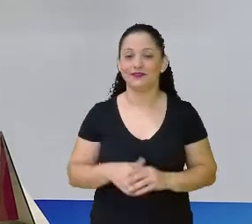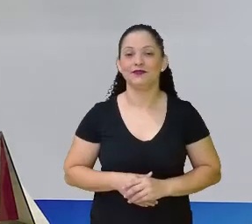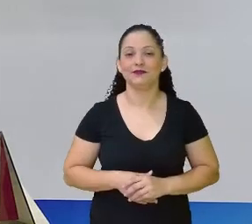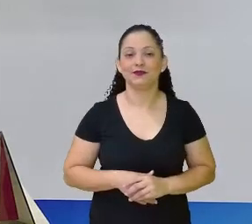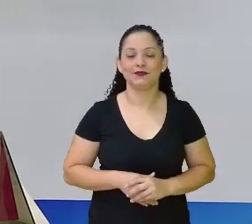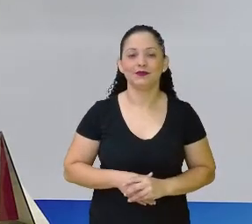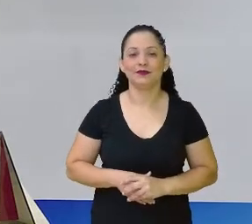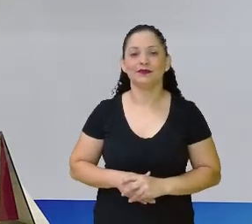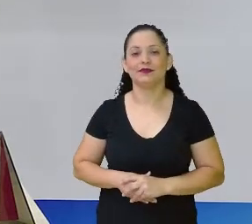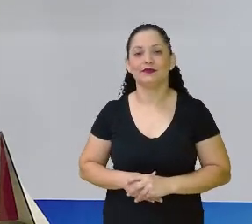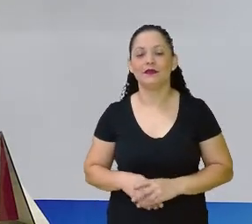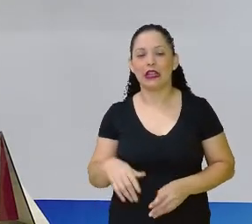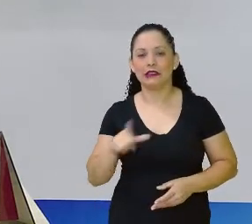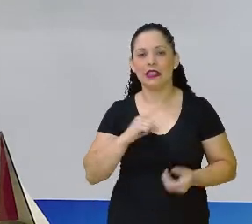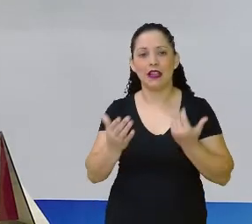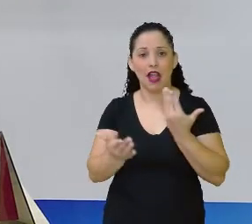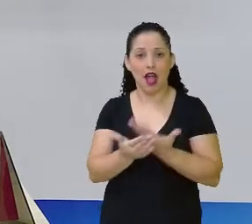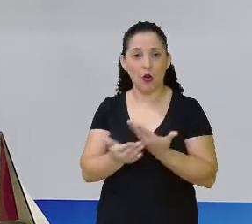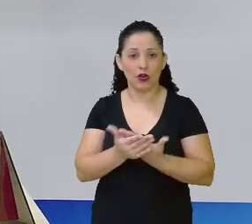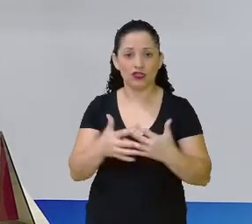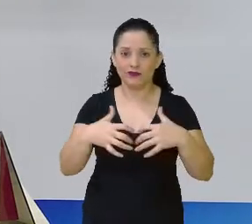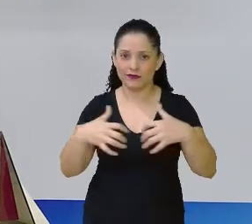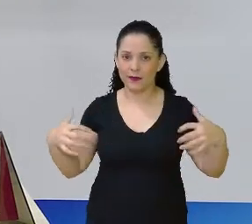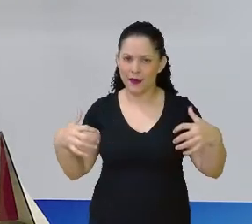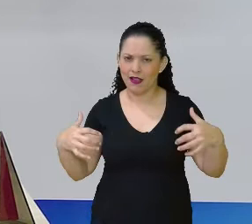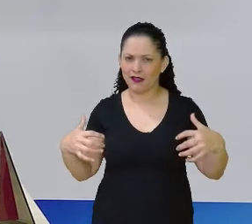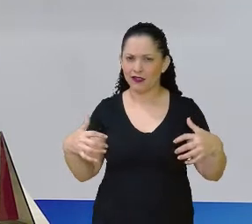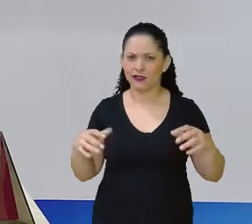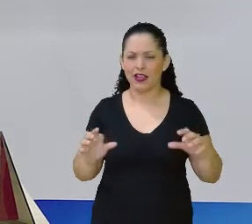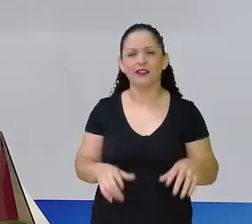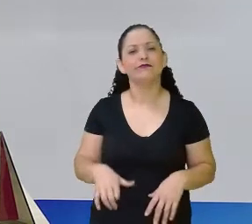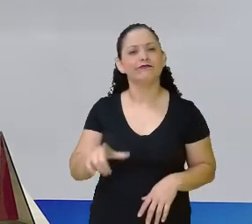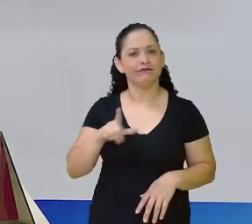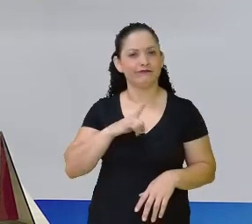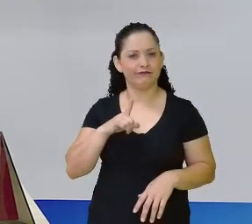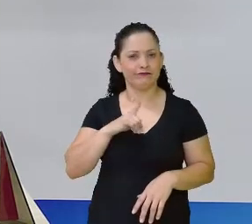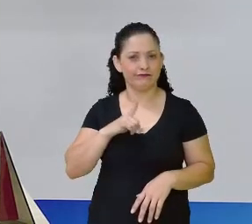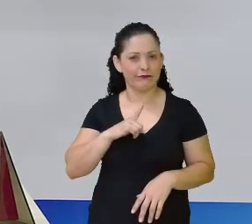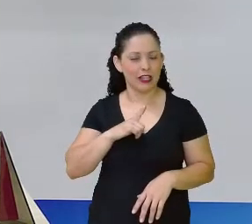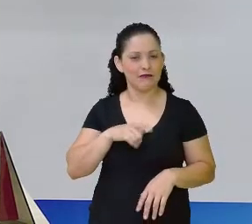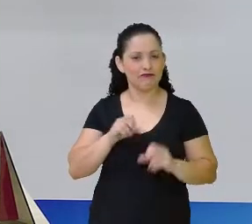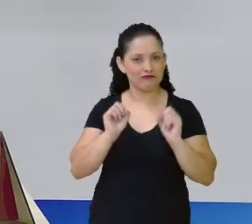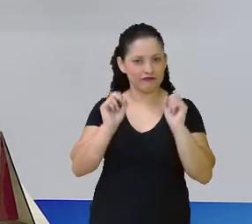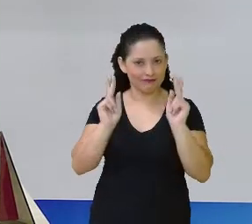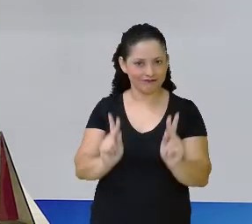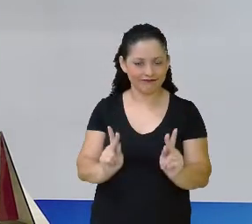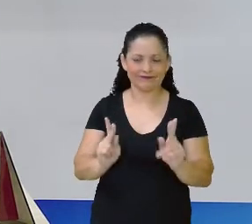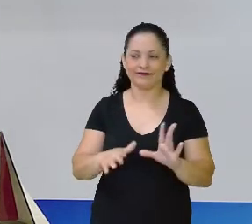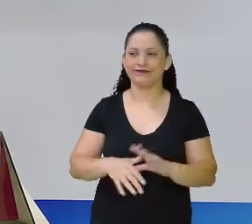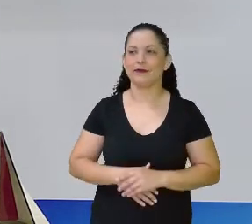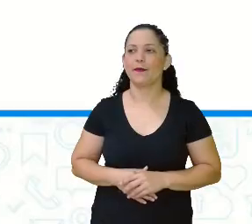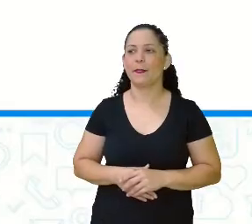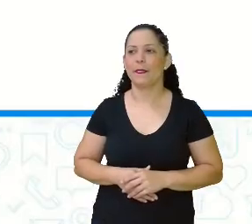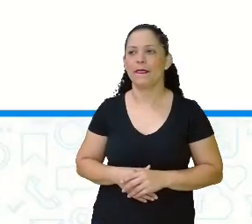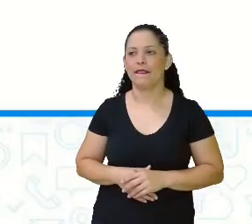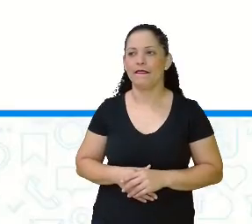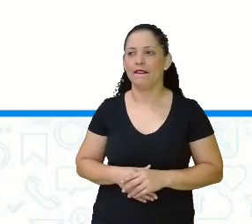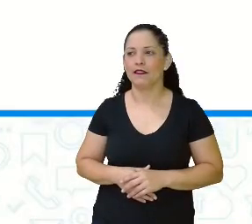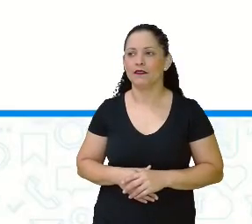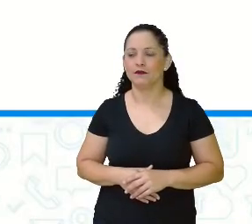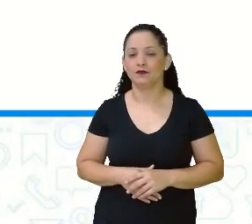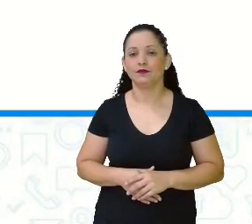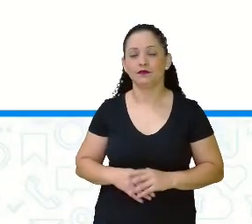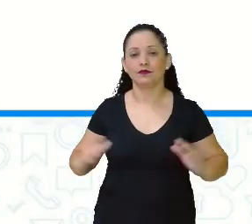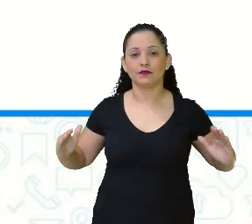trago aulas separadas. Beleza? Tranquilo até aí? Vamos lá. As